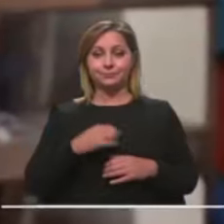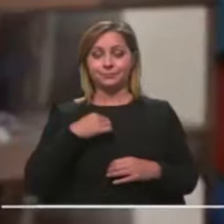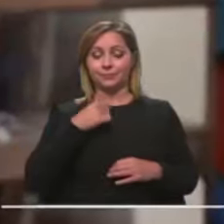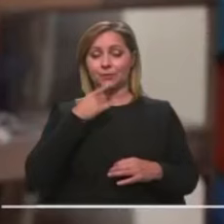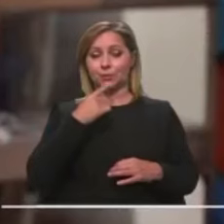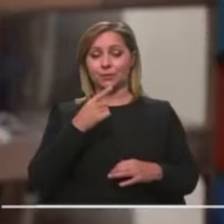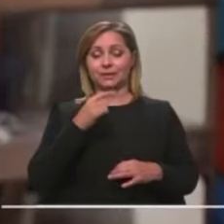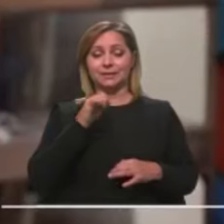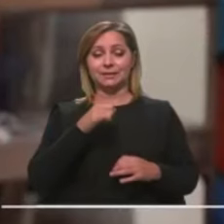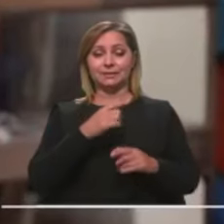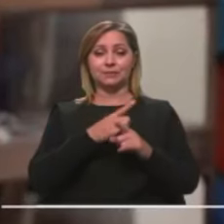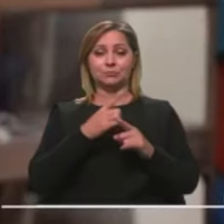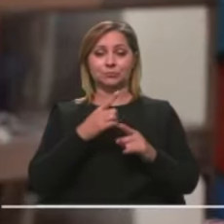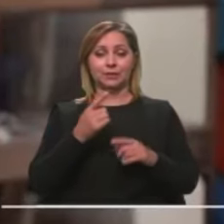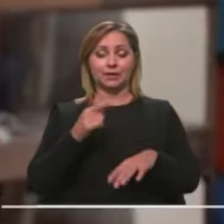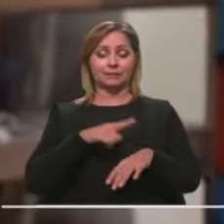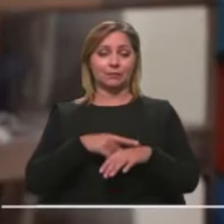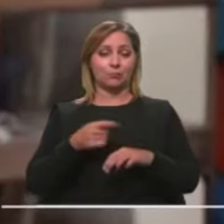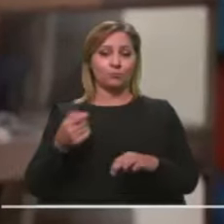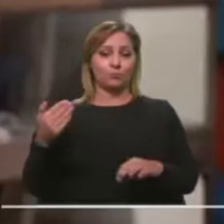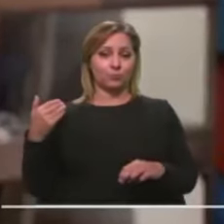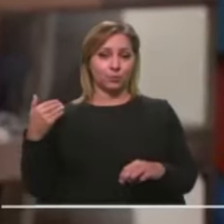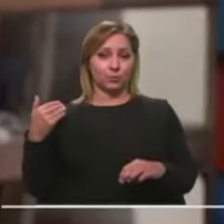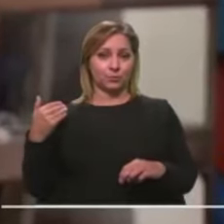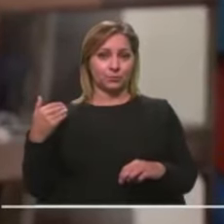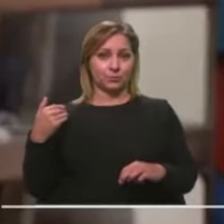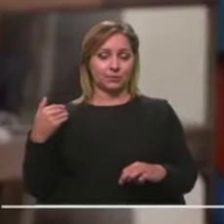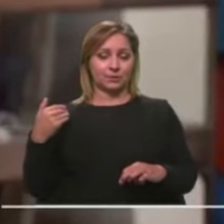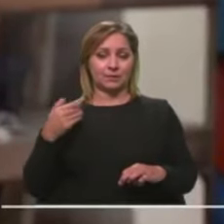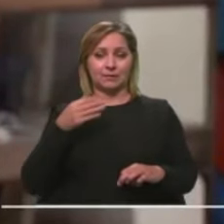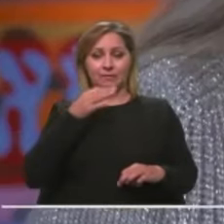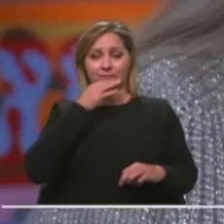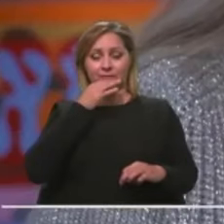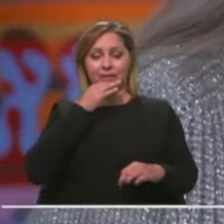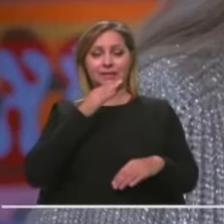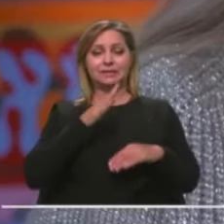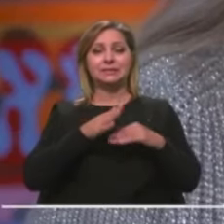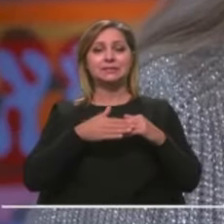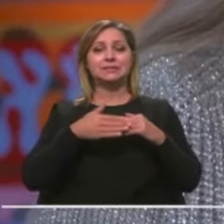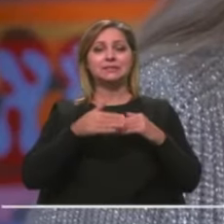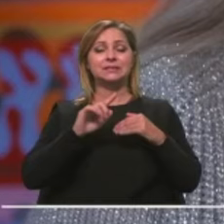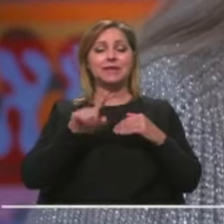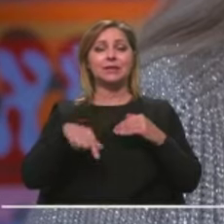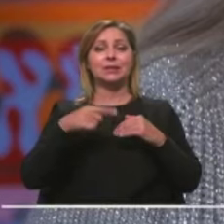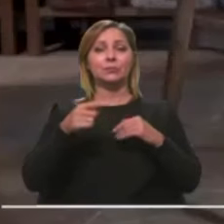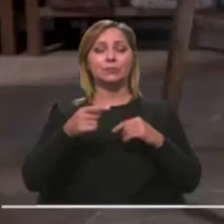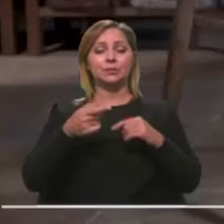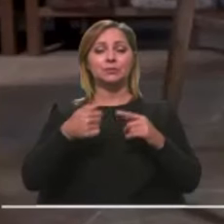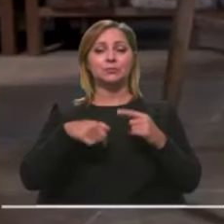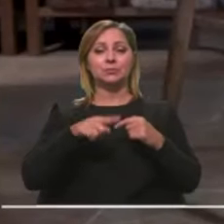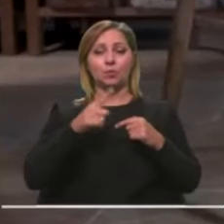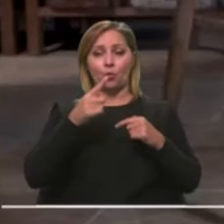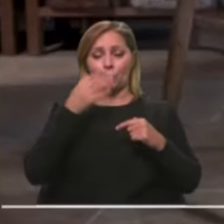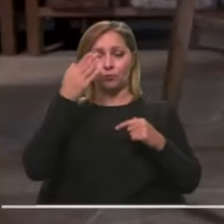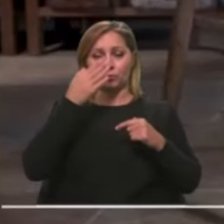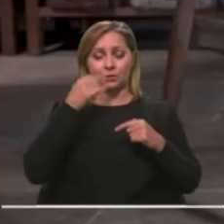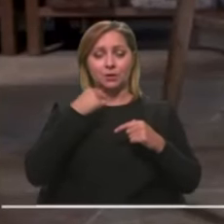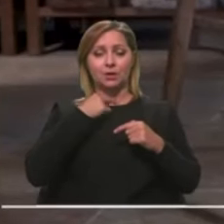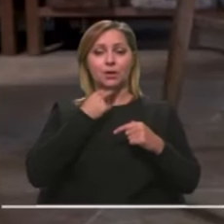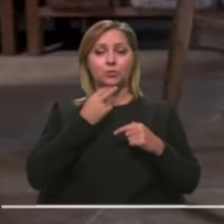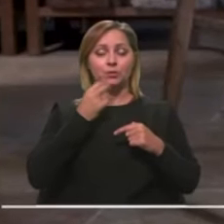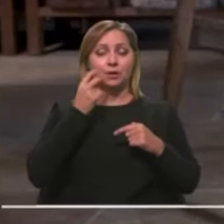sim porque há bem pouco tempo, há pouco estávamos a falar ali do Sai na Próxima e Você, houve um dia que eu acordei sem voz, completamente